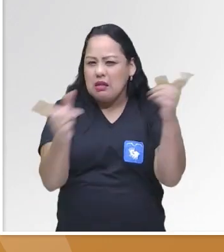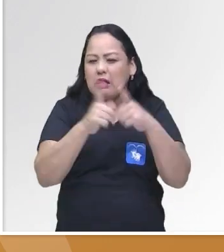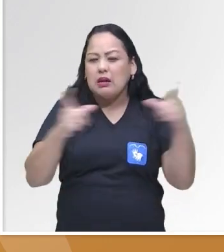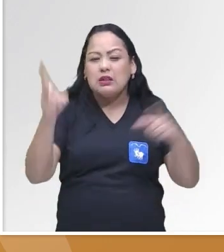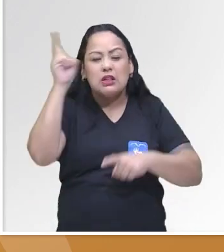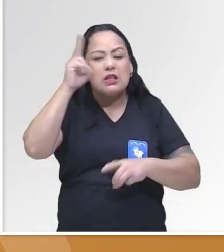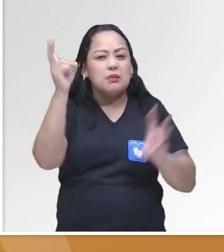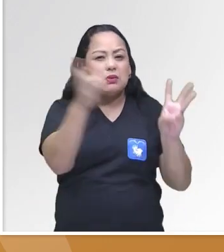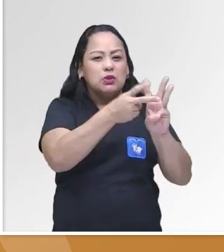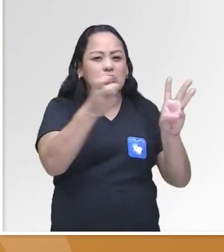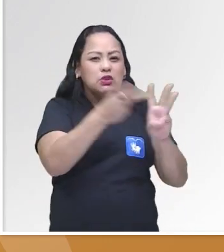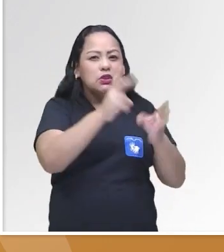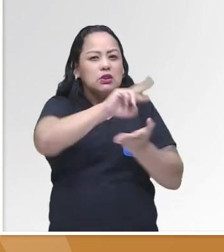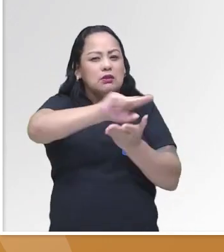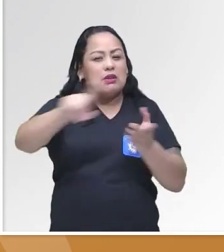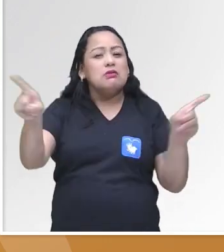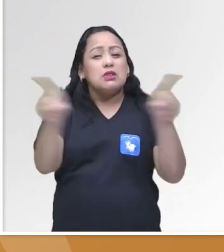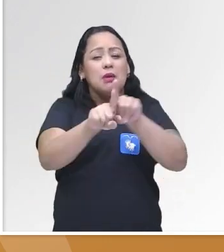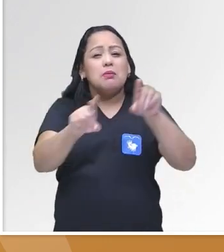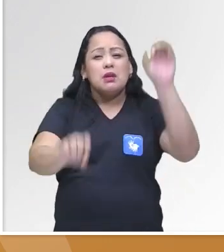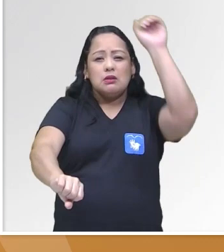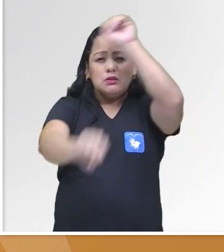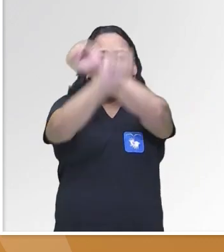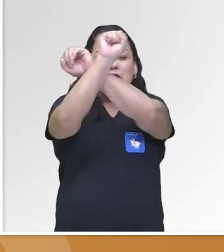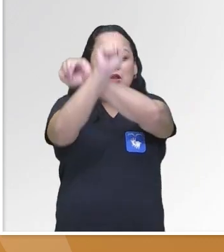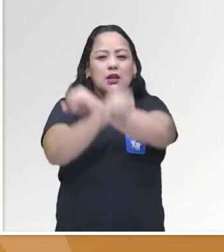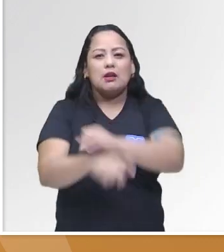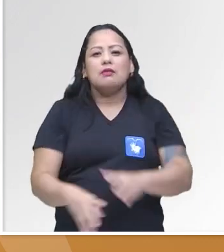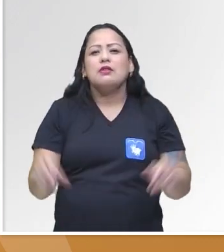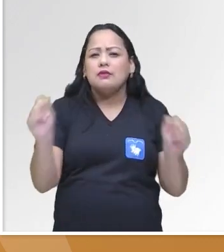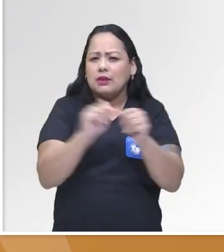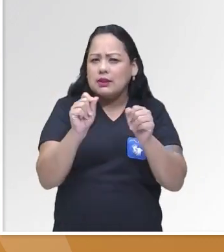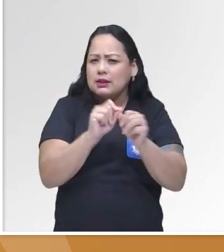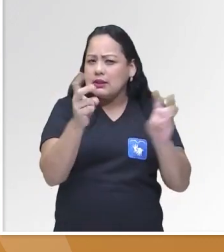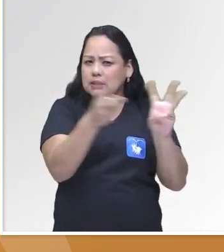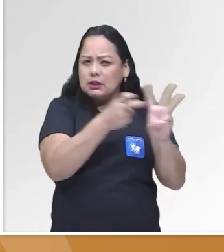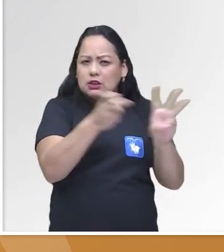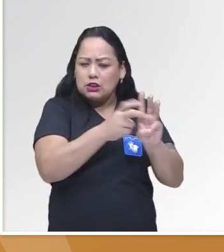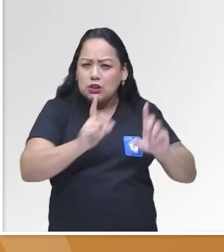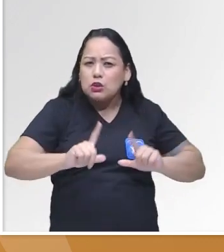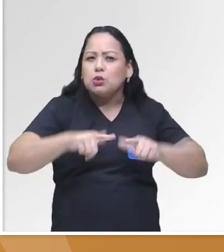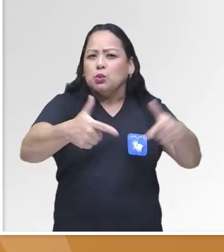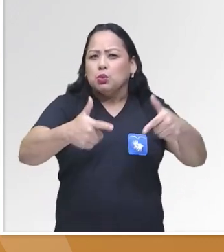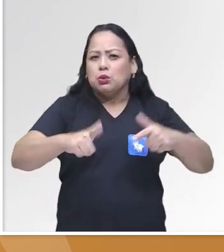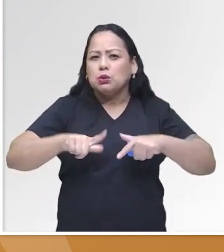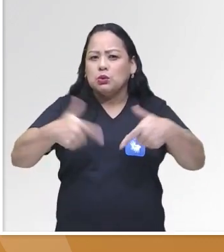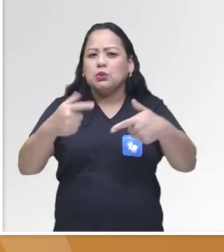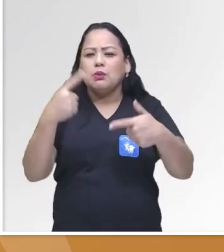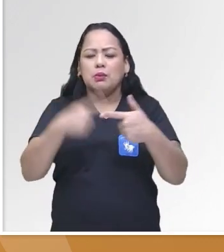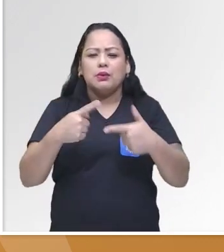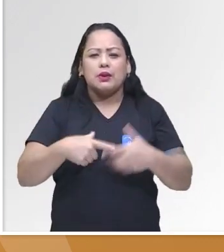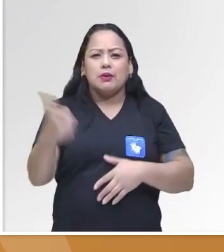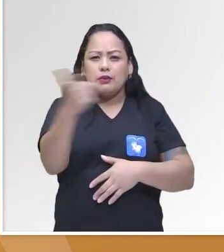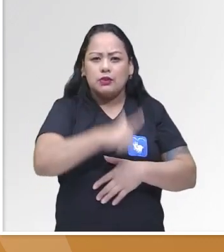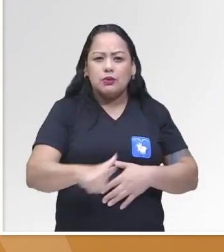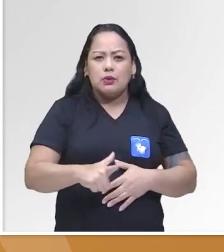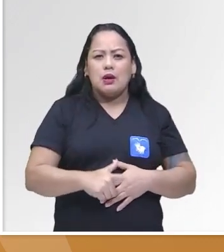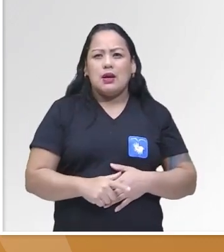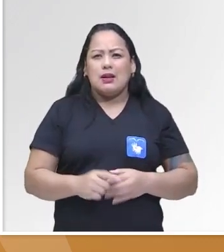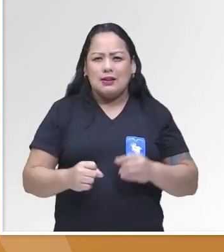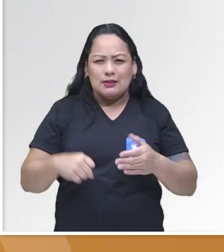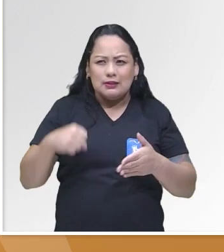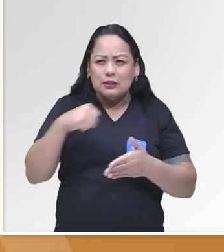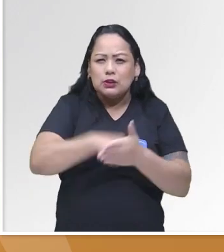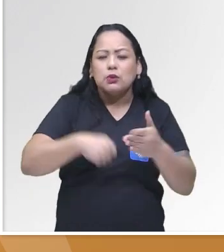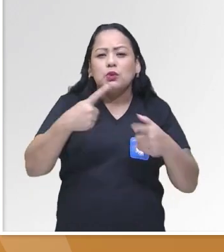indígenas, gente, eles eram escravizados. E isso também fazia com que eles resistissem, com que eles fizessem ali a sua luta